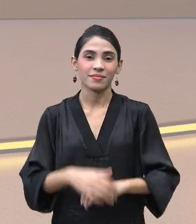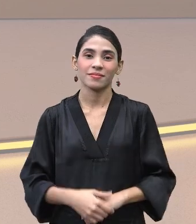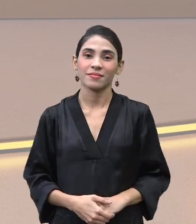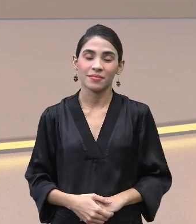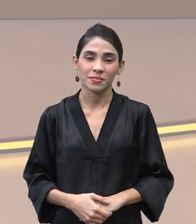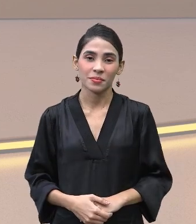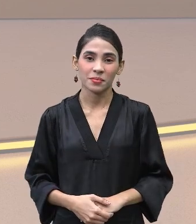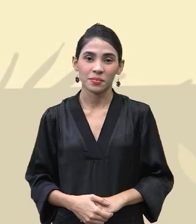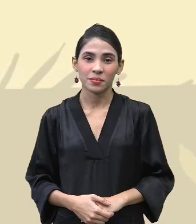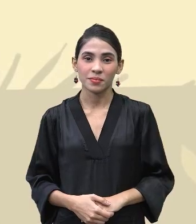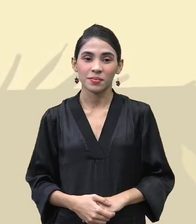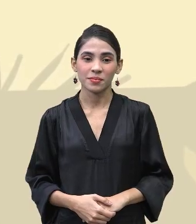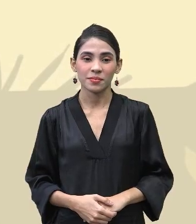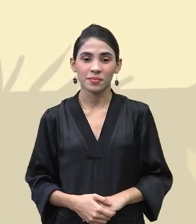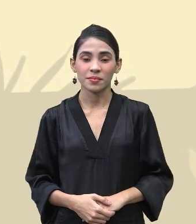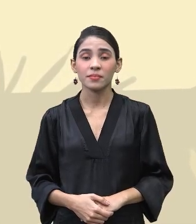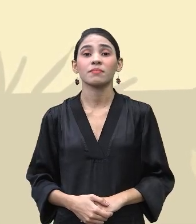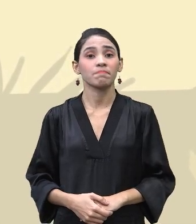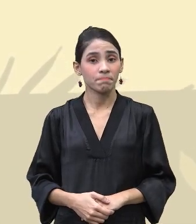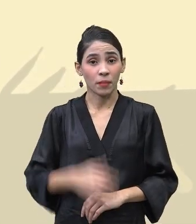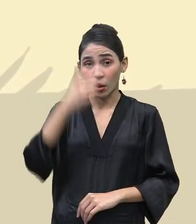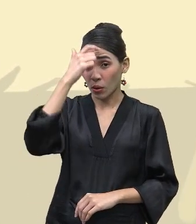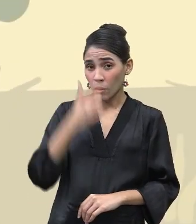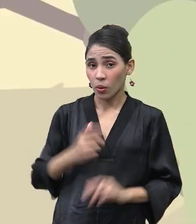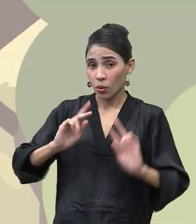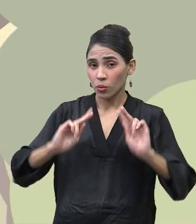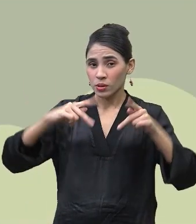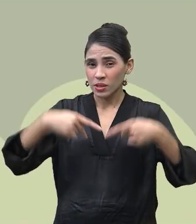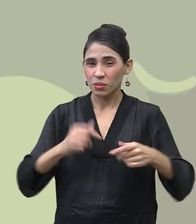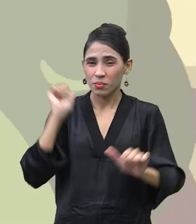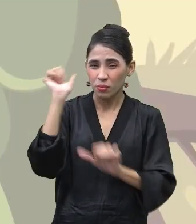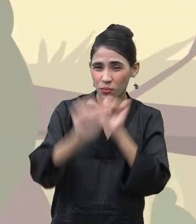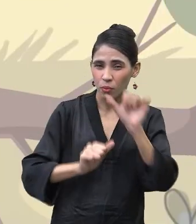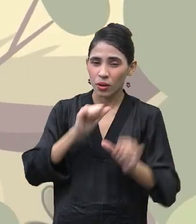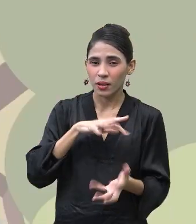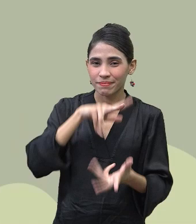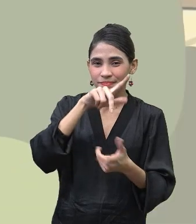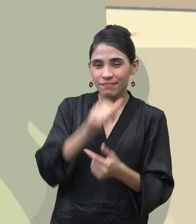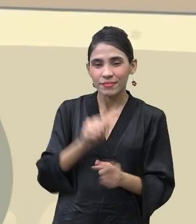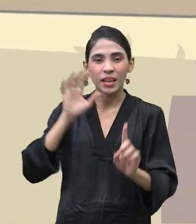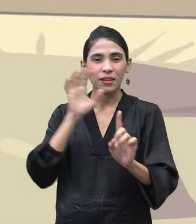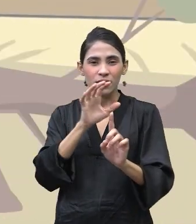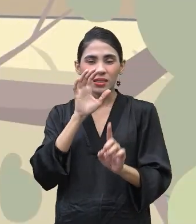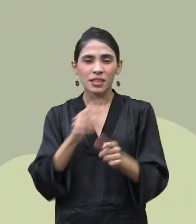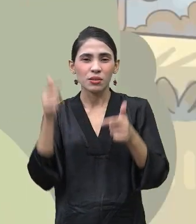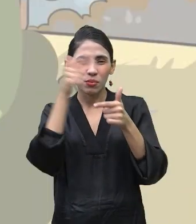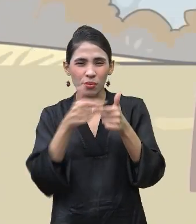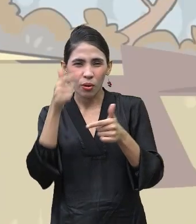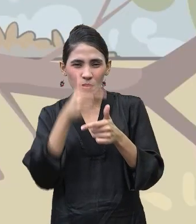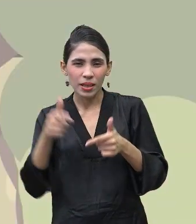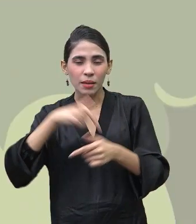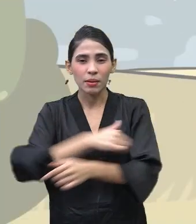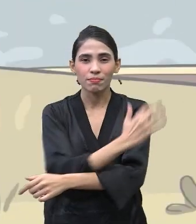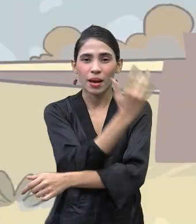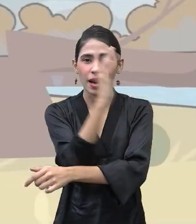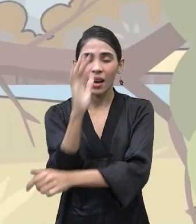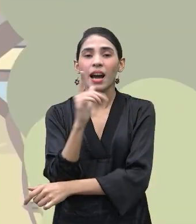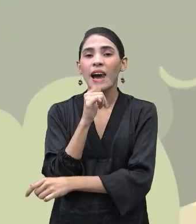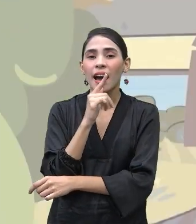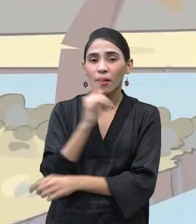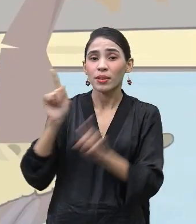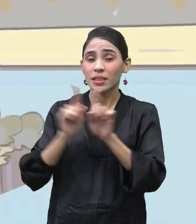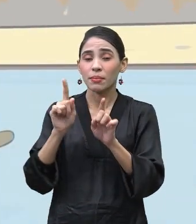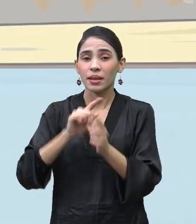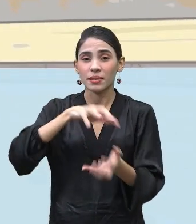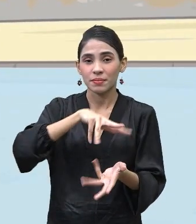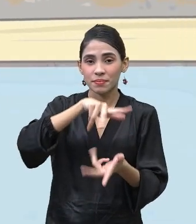curumim. O ser humano vem modificando o planeta e causando impactos nos ecossistemas hídricos e